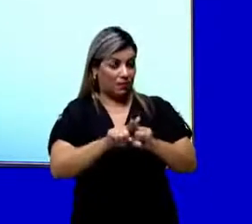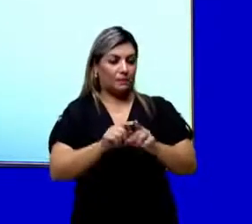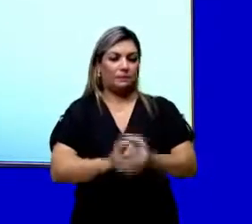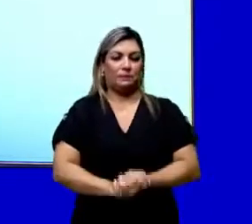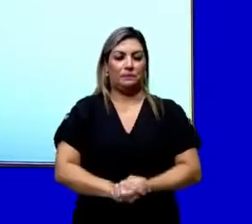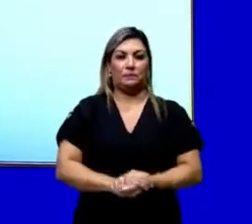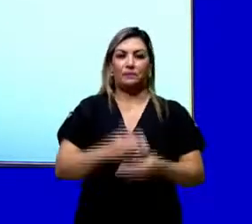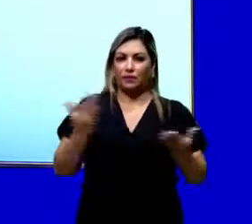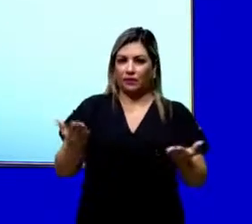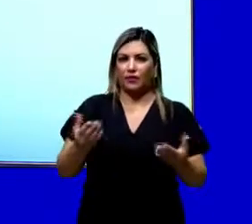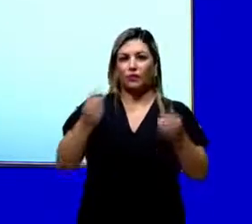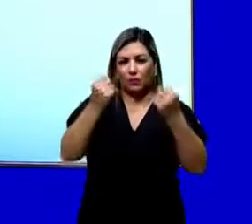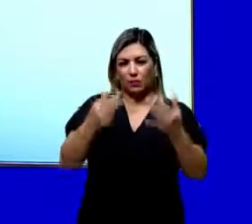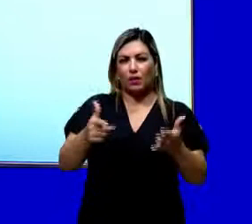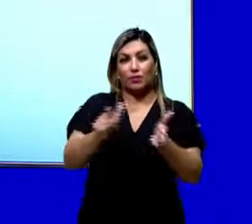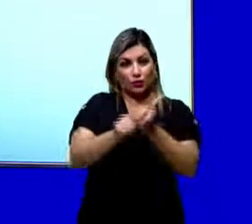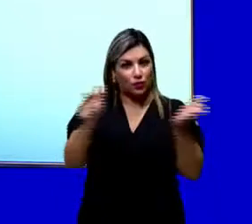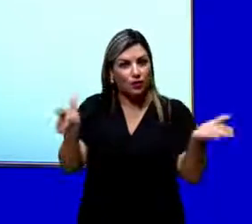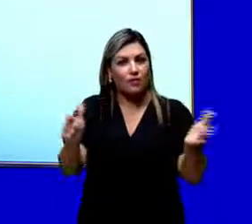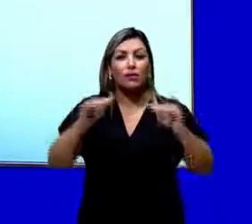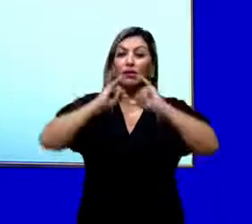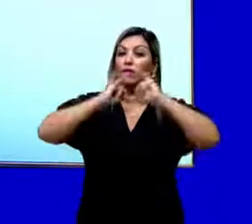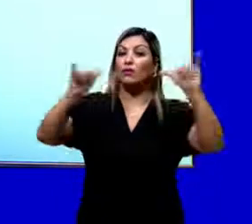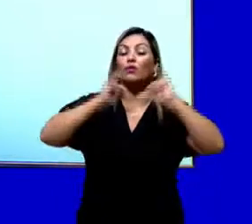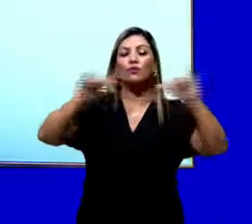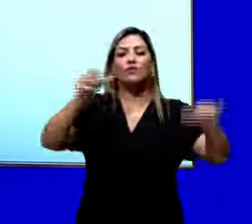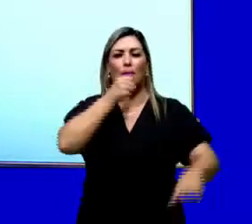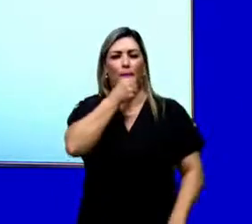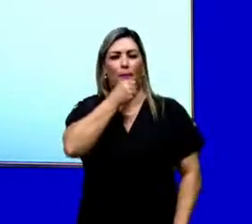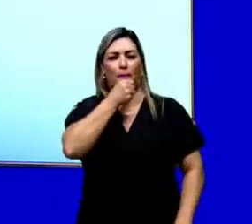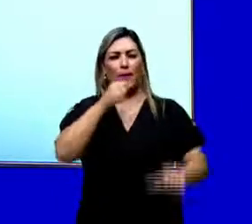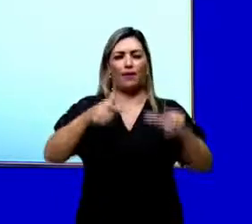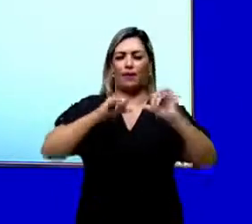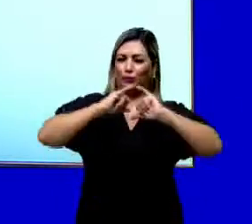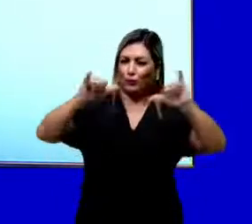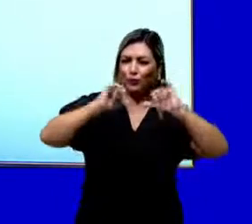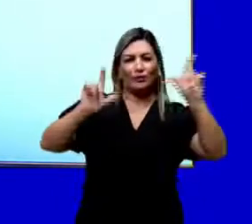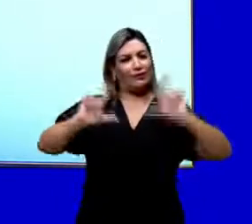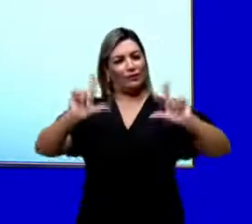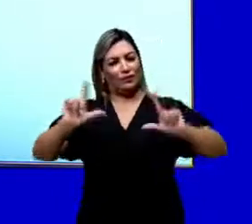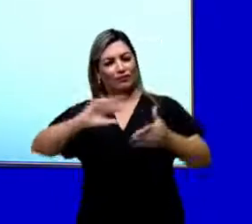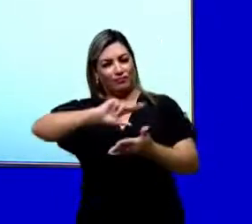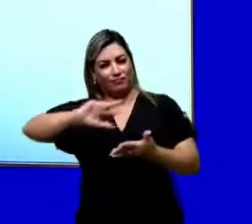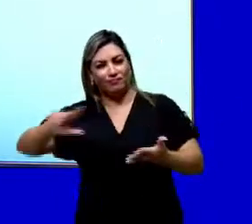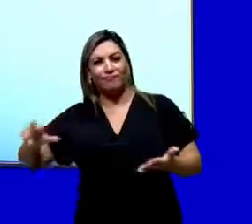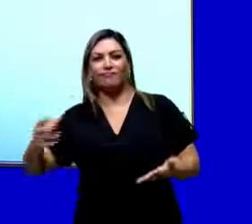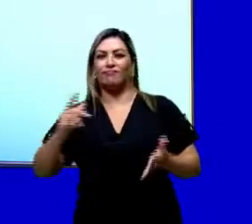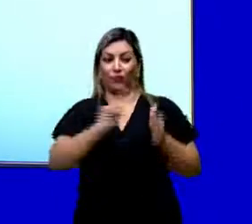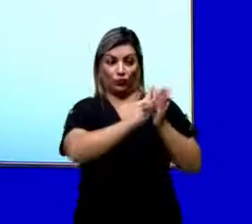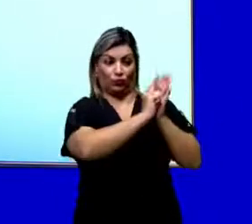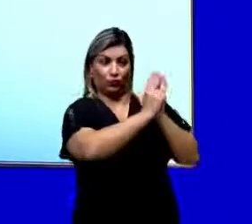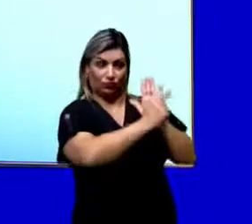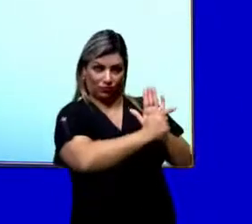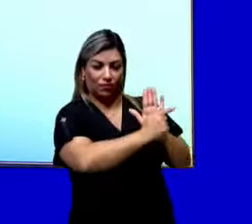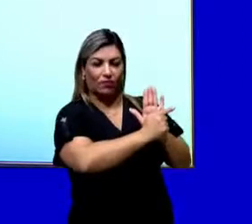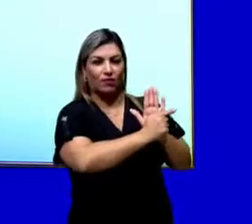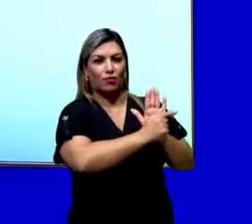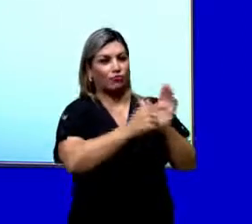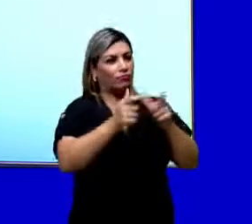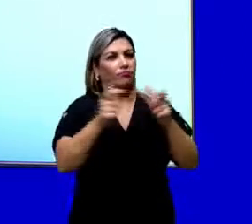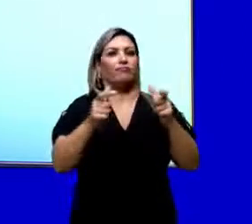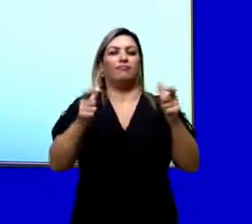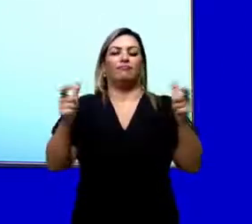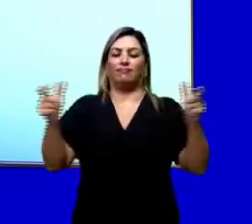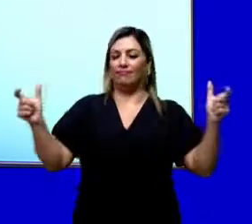falei para vocês a gente vai trabalhar News né As minhas são as notícias né então assim ela vem assim de um gênero muito